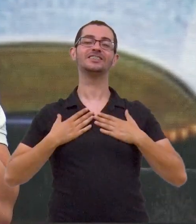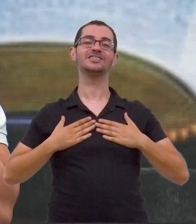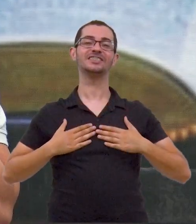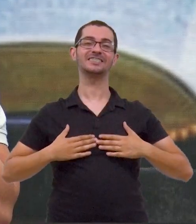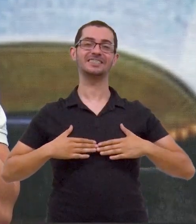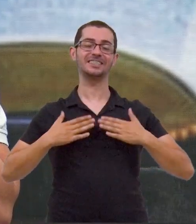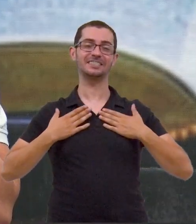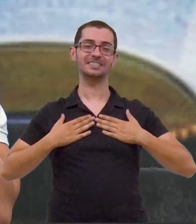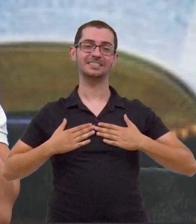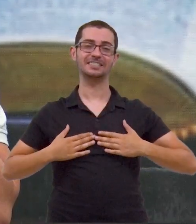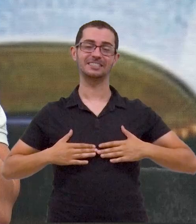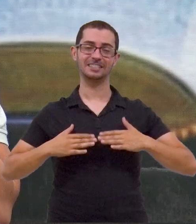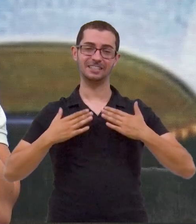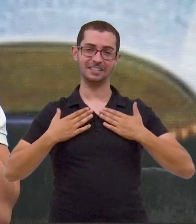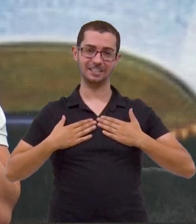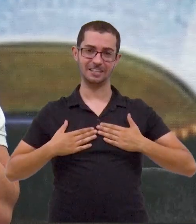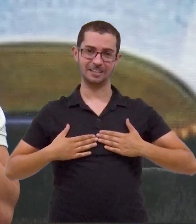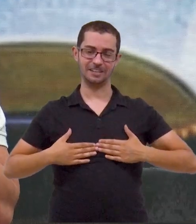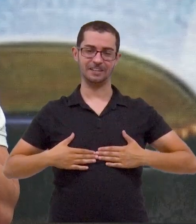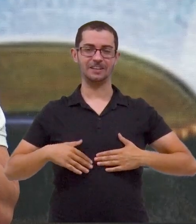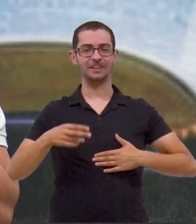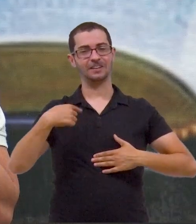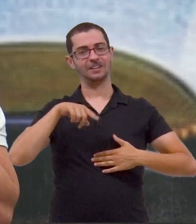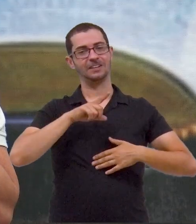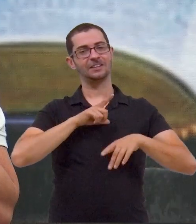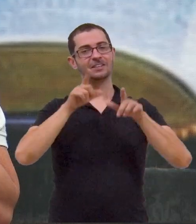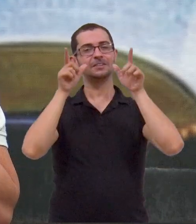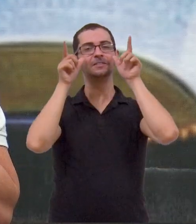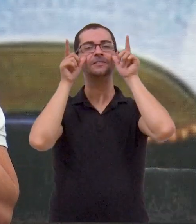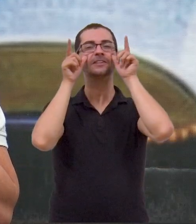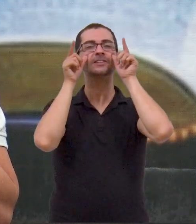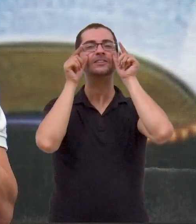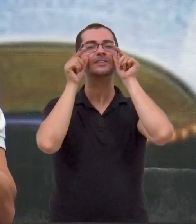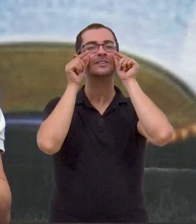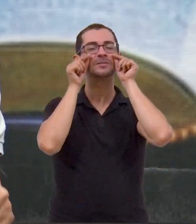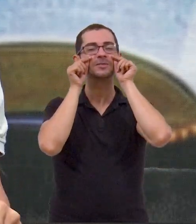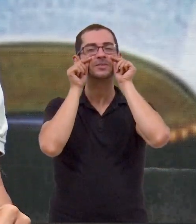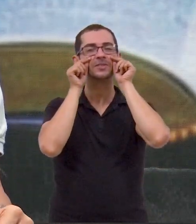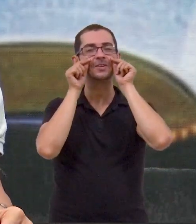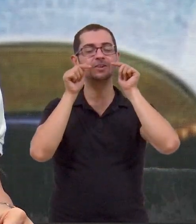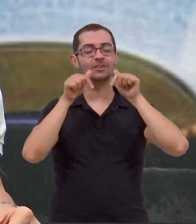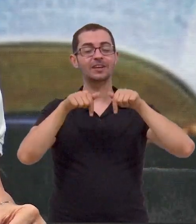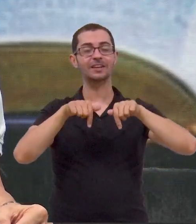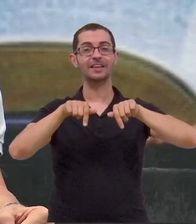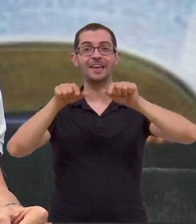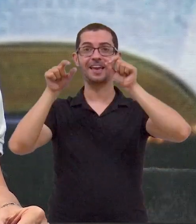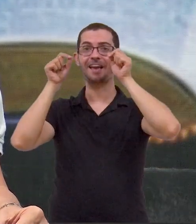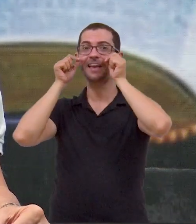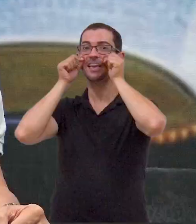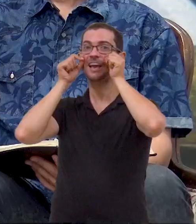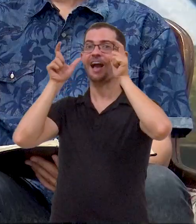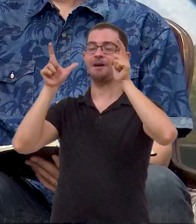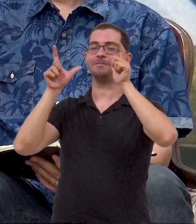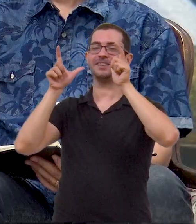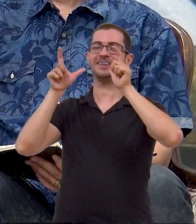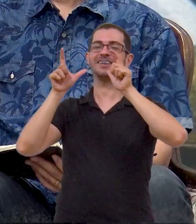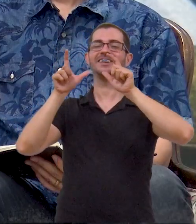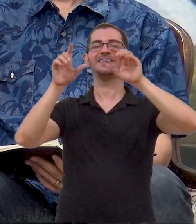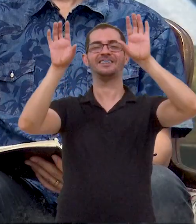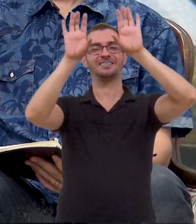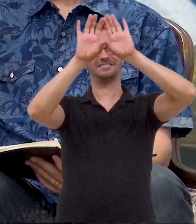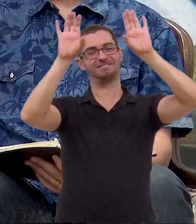Nós simplesmente fechamos os nossos olhos aqui e abrimos os nossos olhos